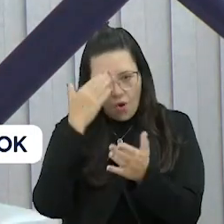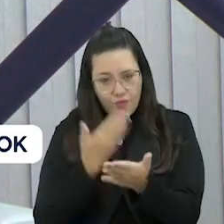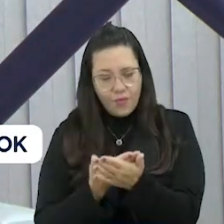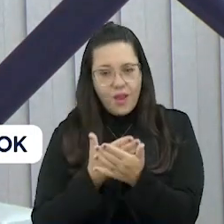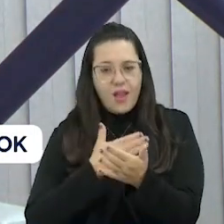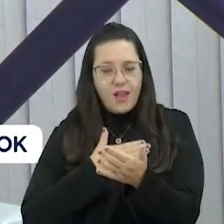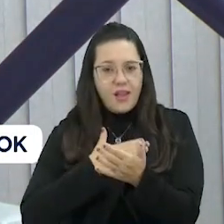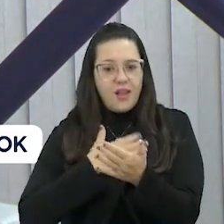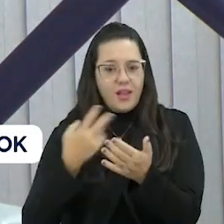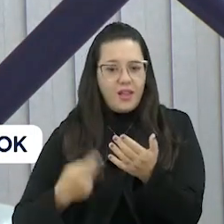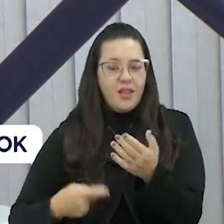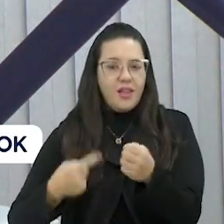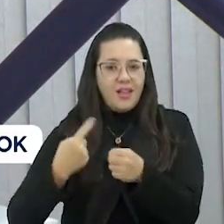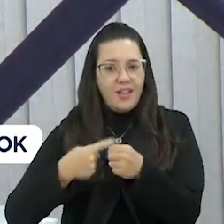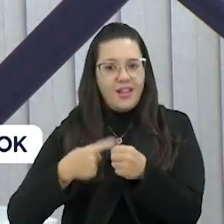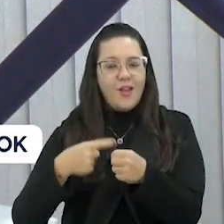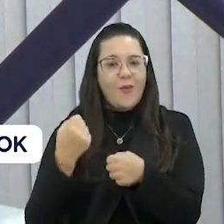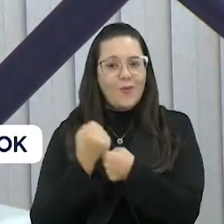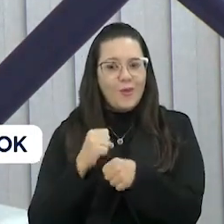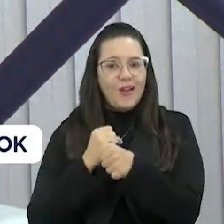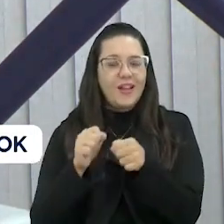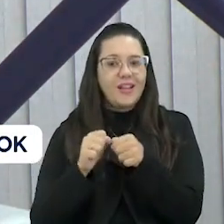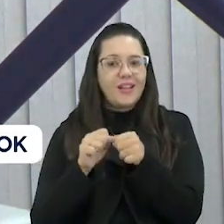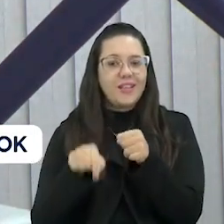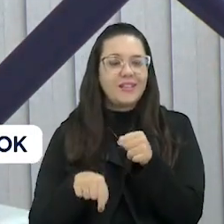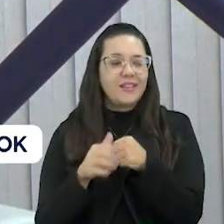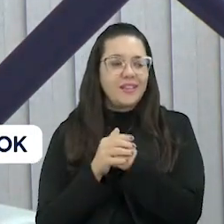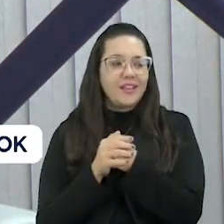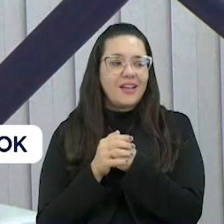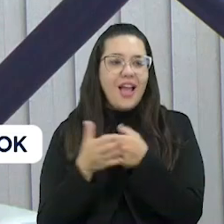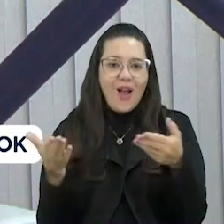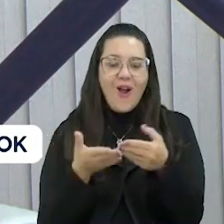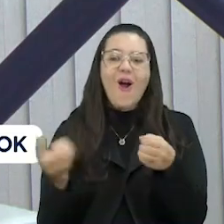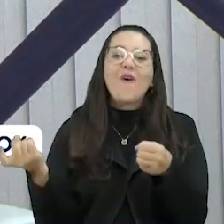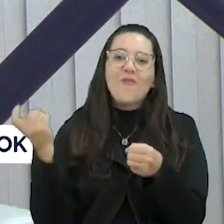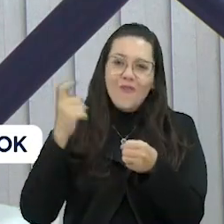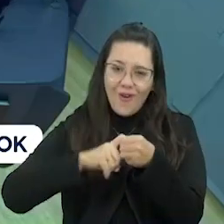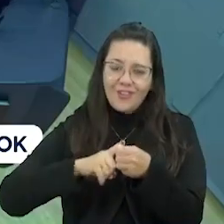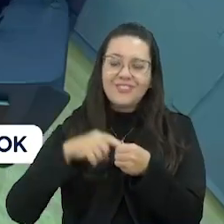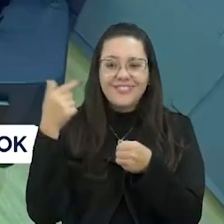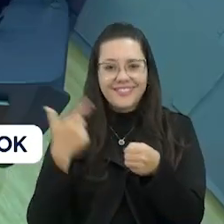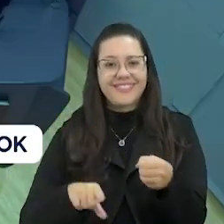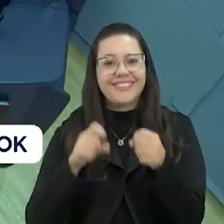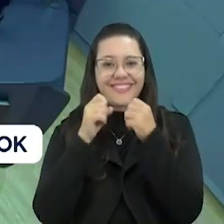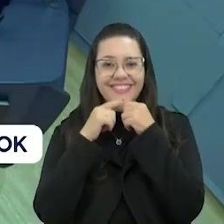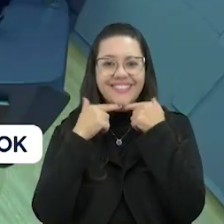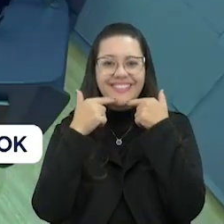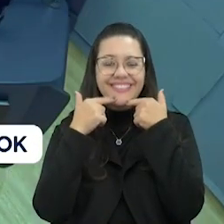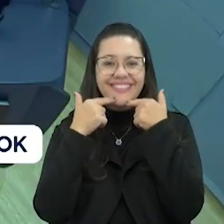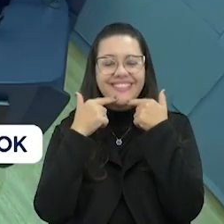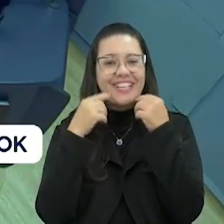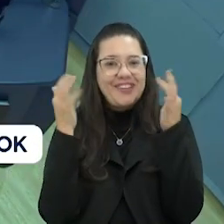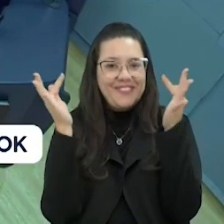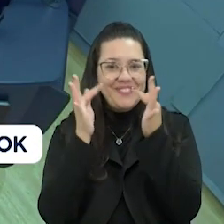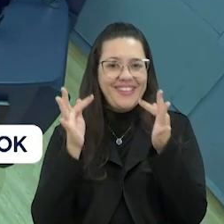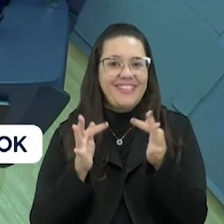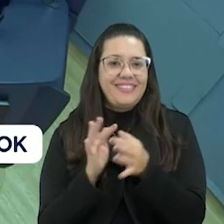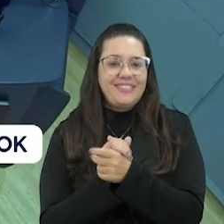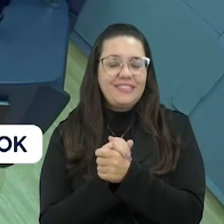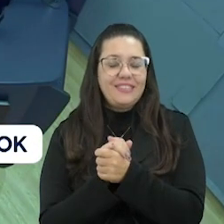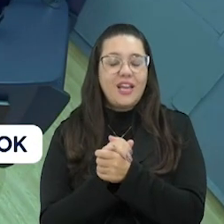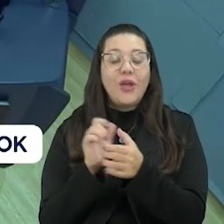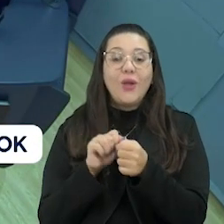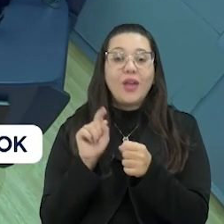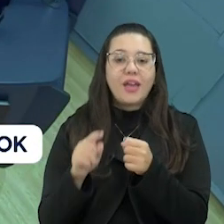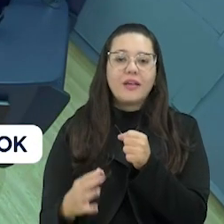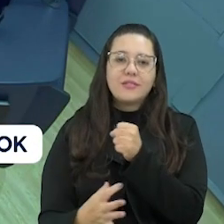de Votuporanga e eu fiquei muito contente, né, e pelo período que eu trabalhei agora, contente também com o retorno. Capitão, e segurança nas escolas, né? Muito